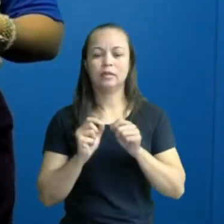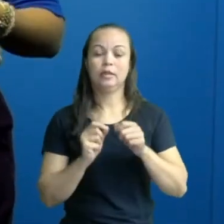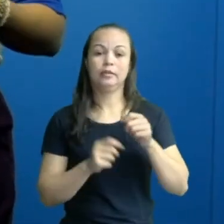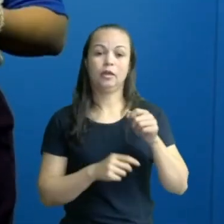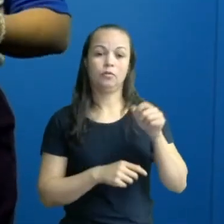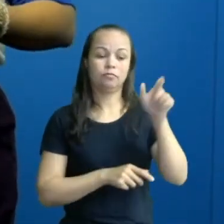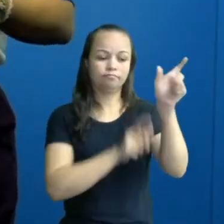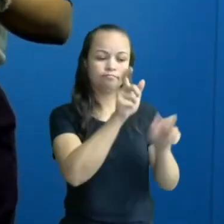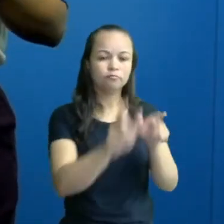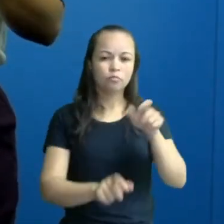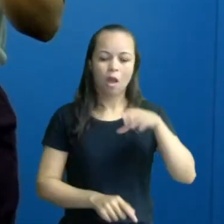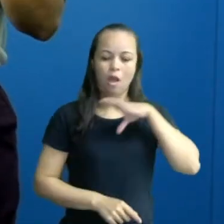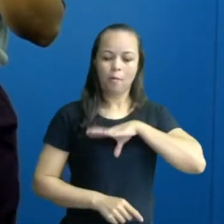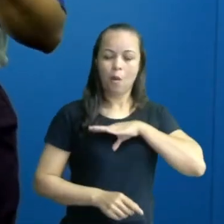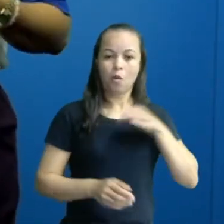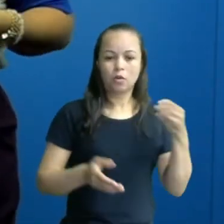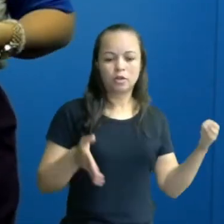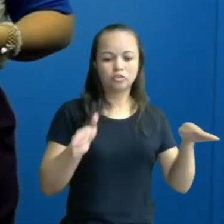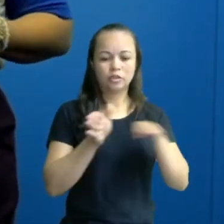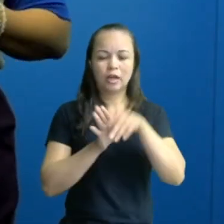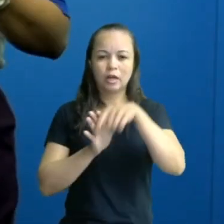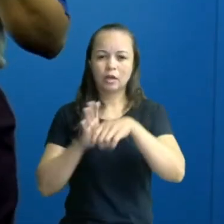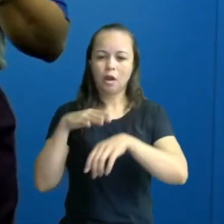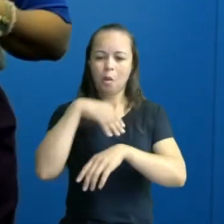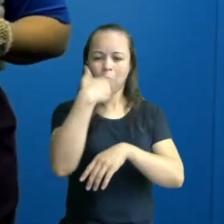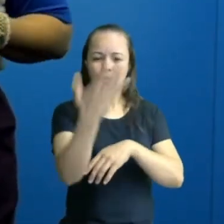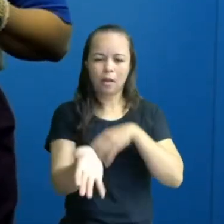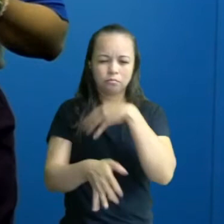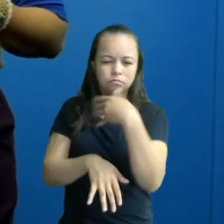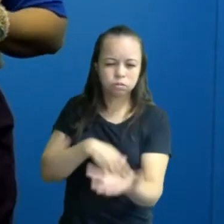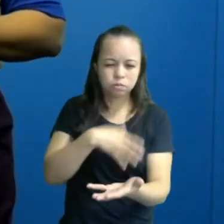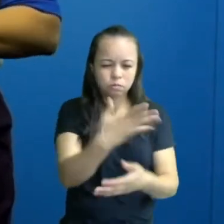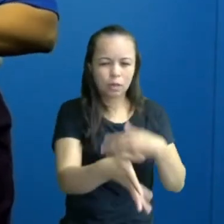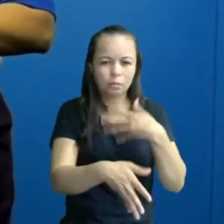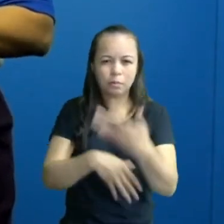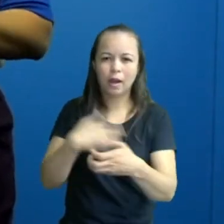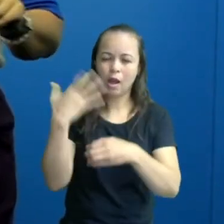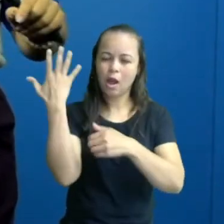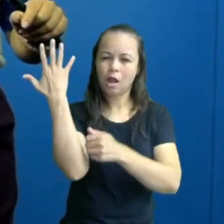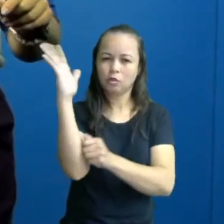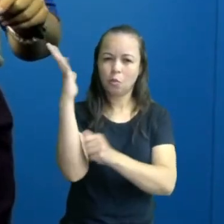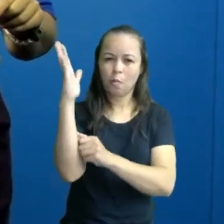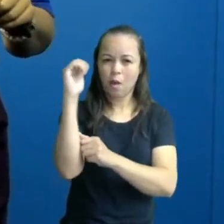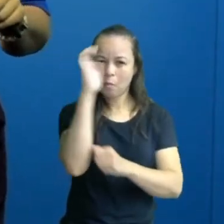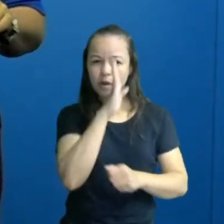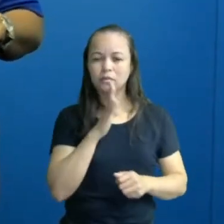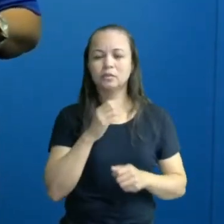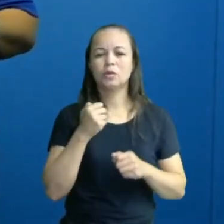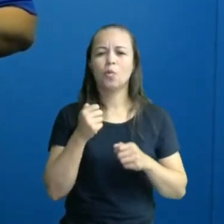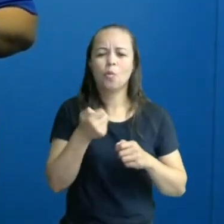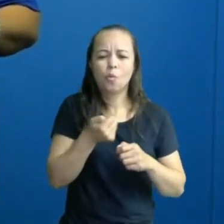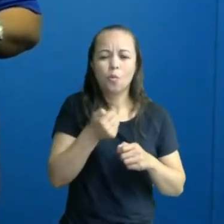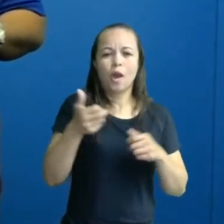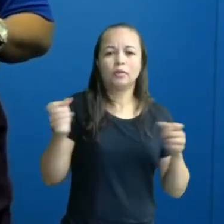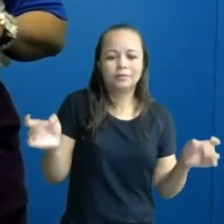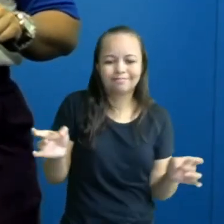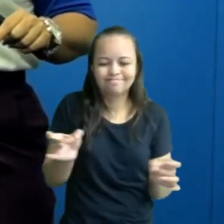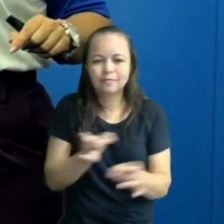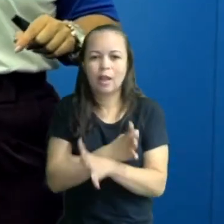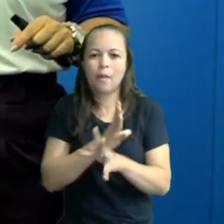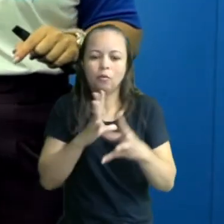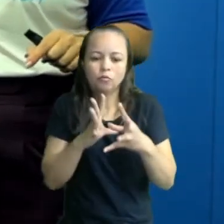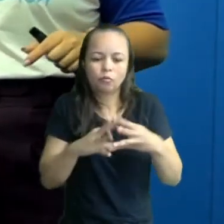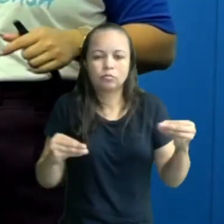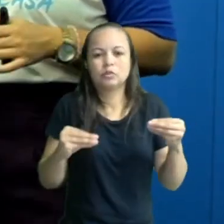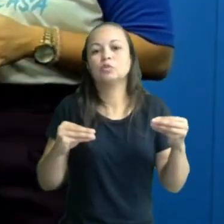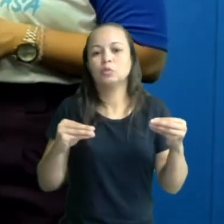extraíram, eles derrubaram tantas árvores de pau-brasil, que quase que eles acabam com todo o pau-brasil que